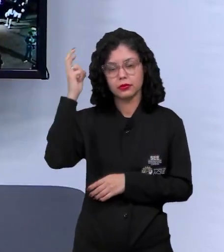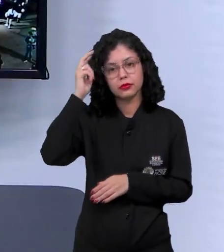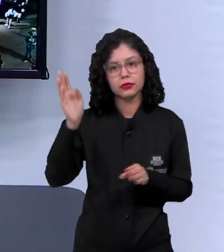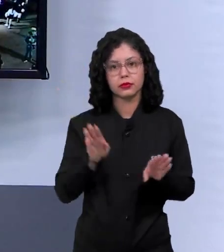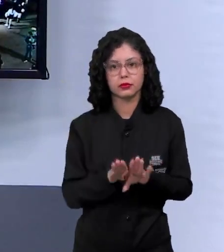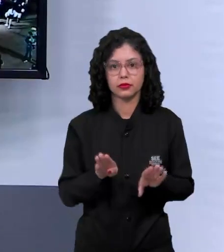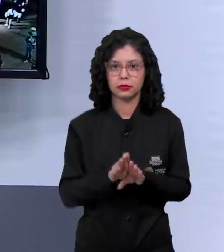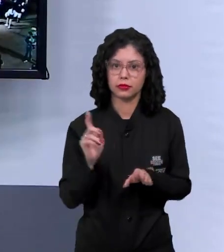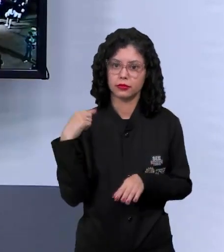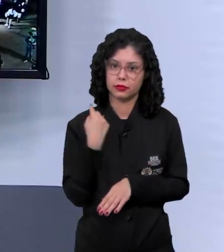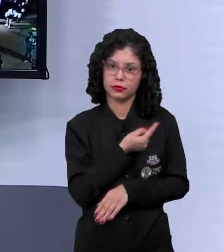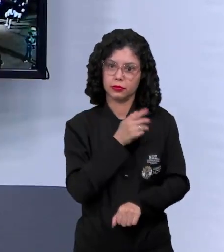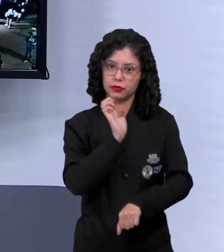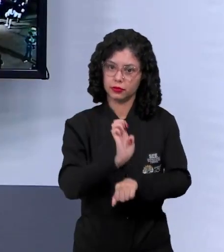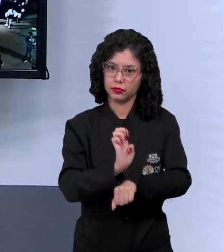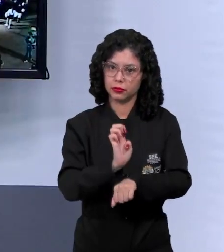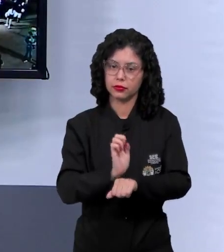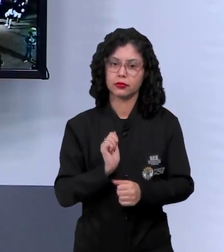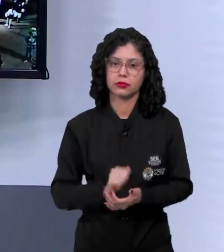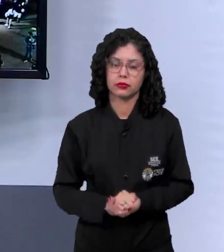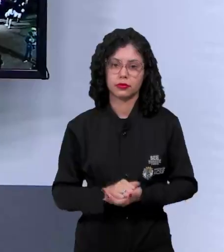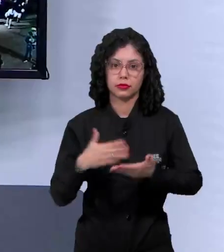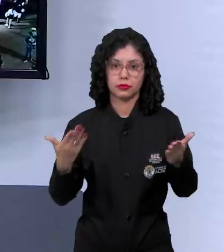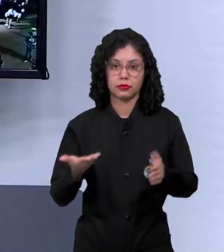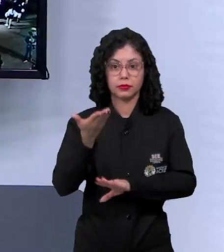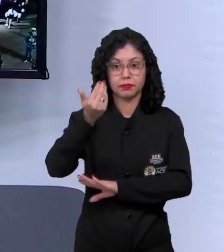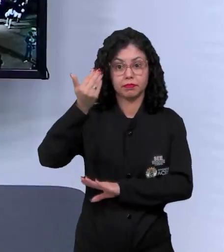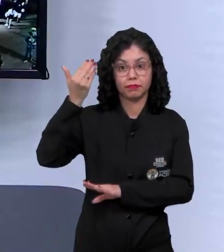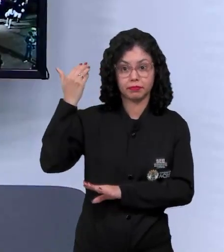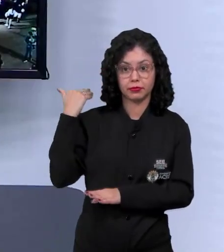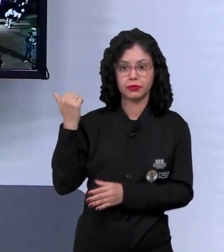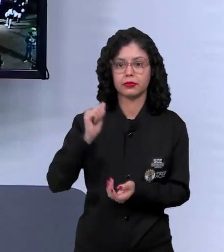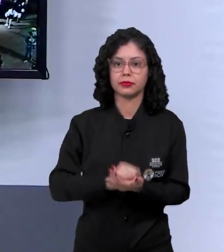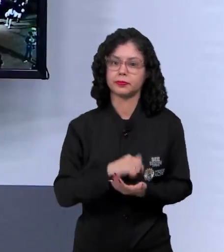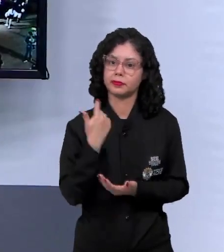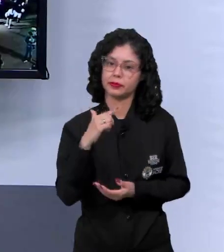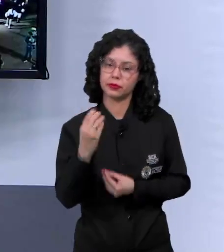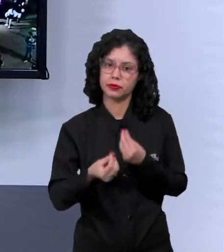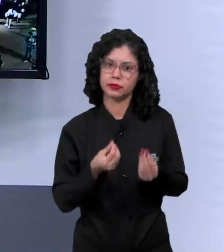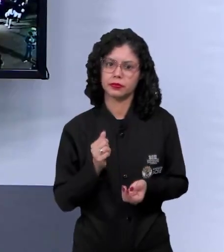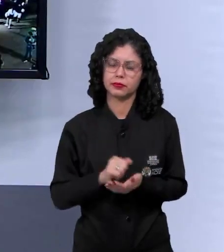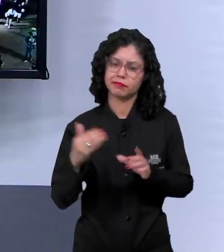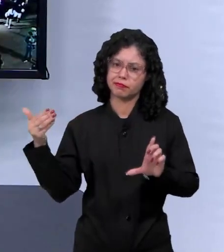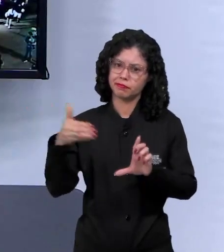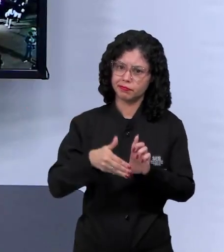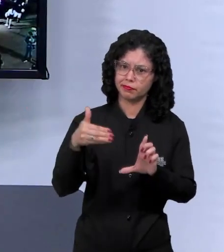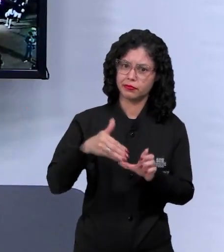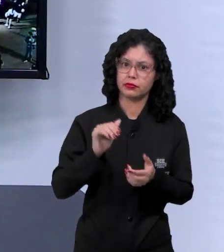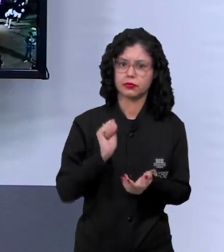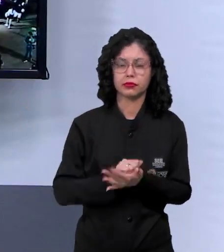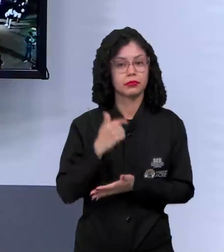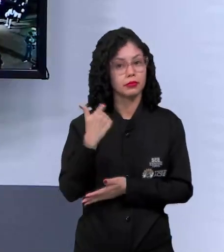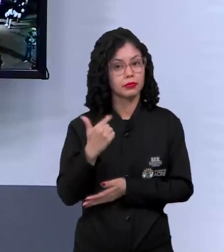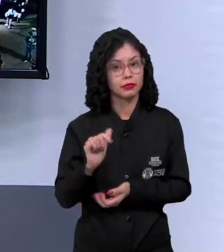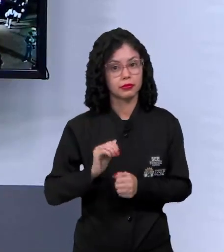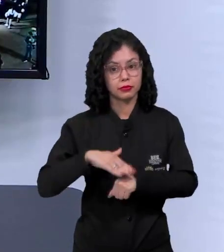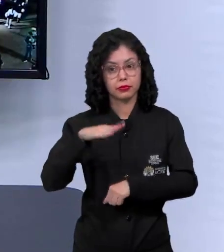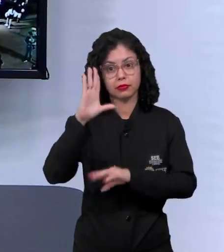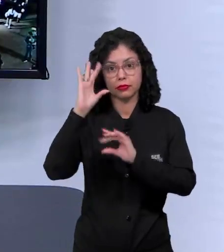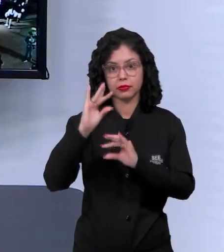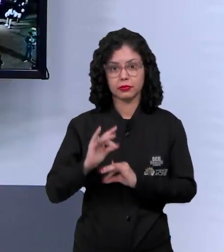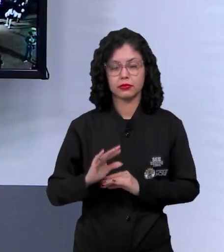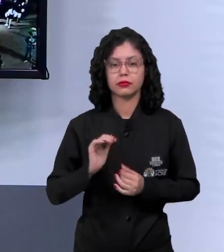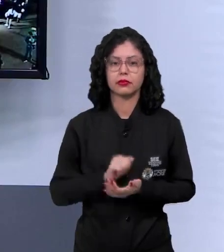também do nosso estado. Então, antigamente, como não era tão frequentado assim, ainda não tinham tanto um